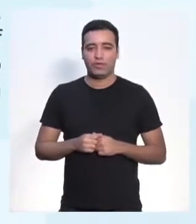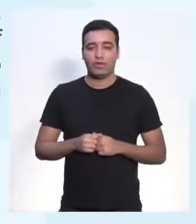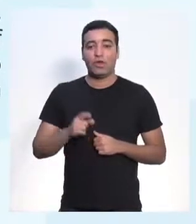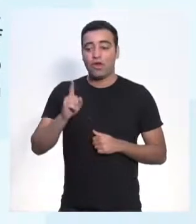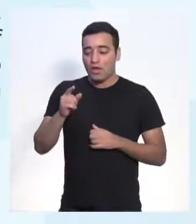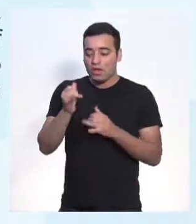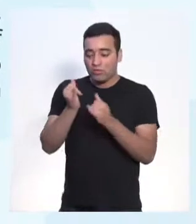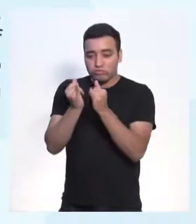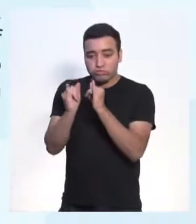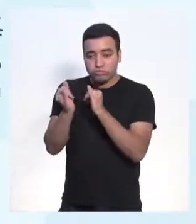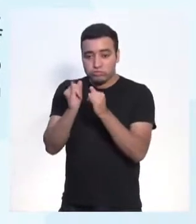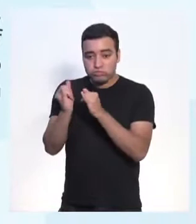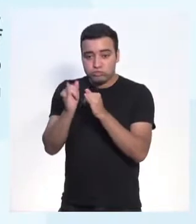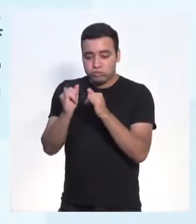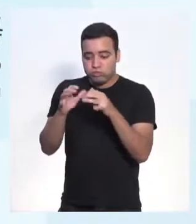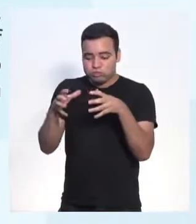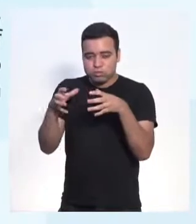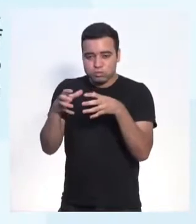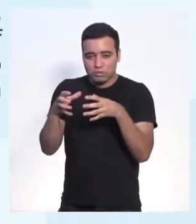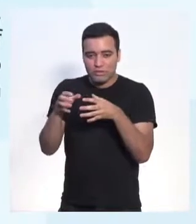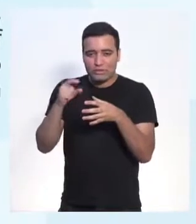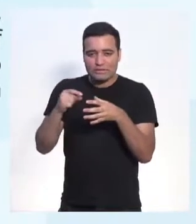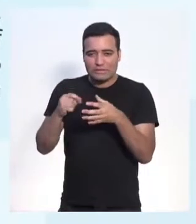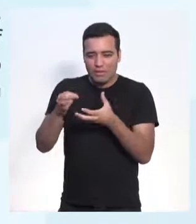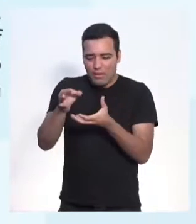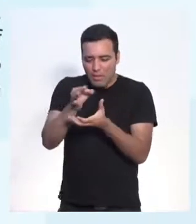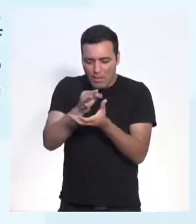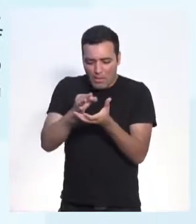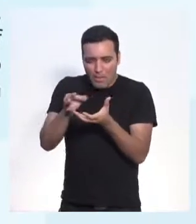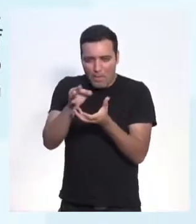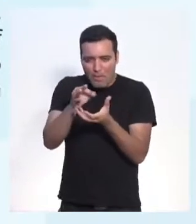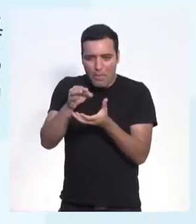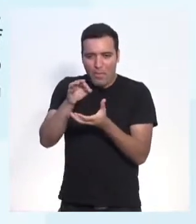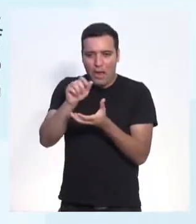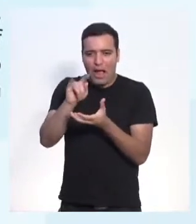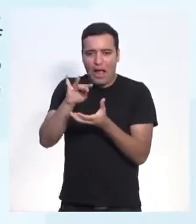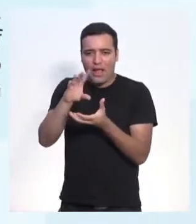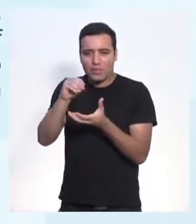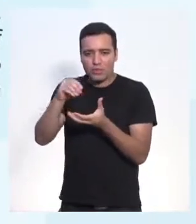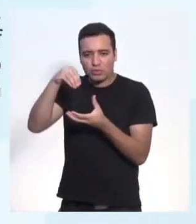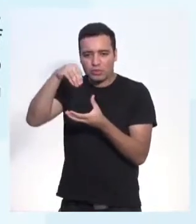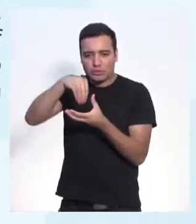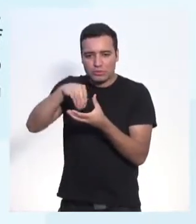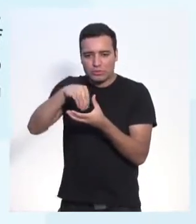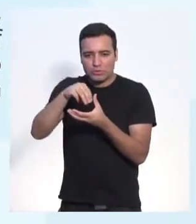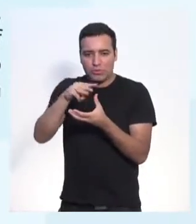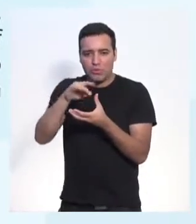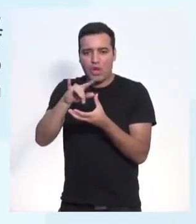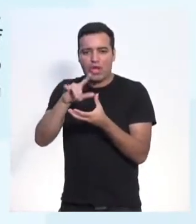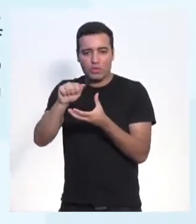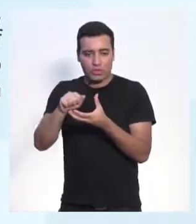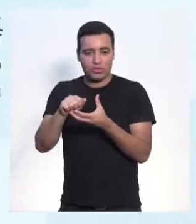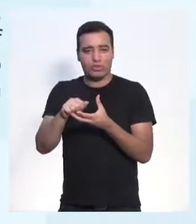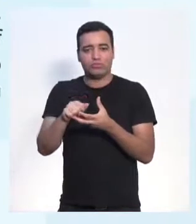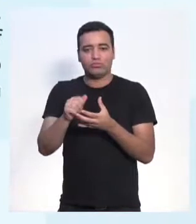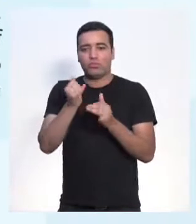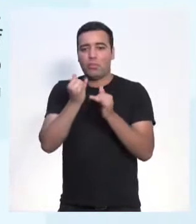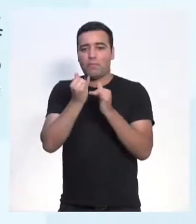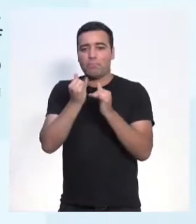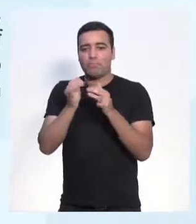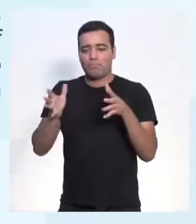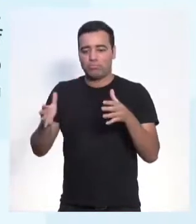a energia armazenada nas ligações de átomos e moléculas. Batteries. Baterias.